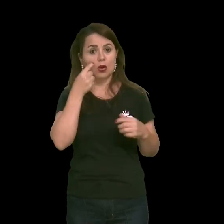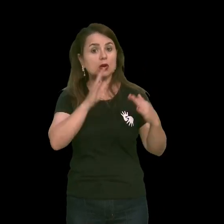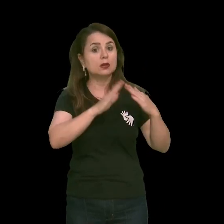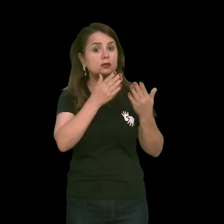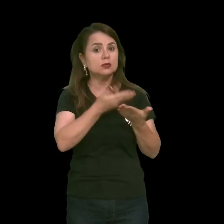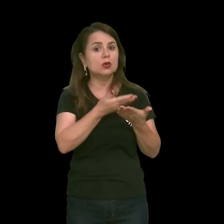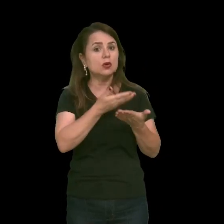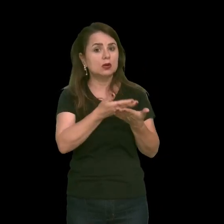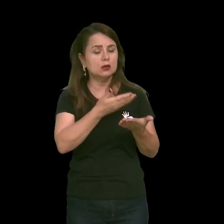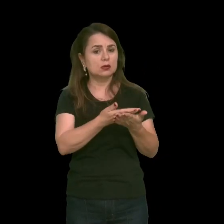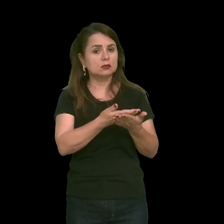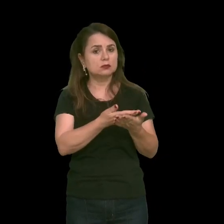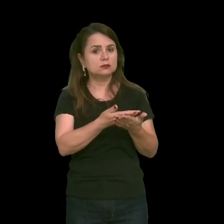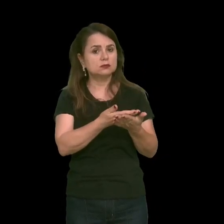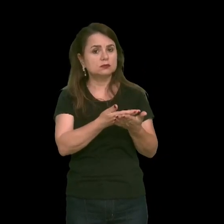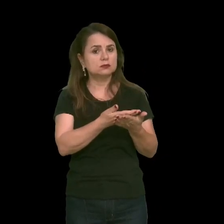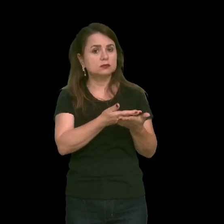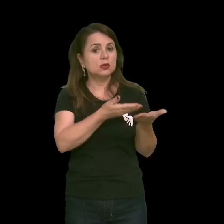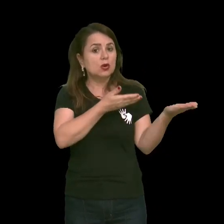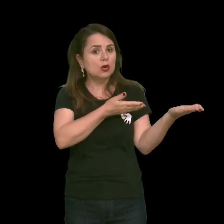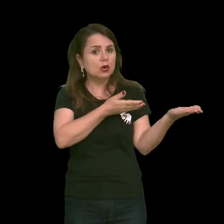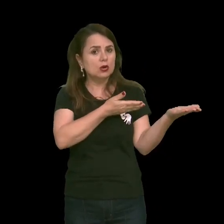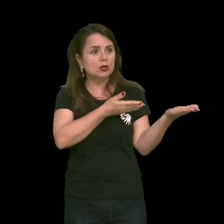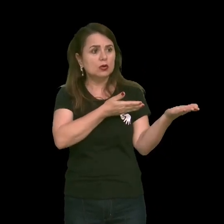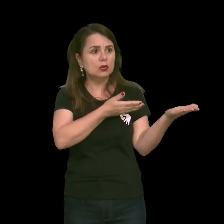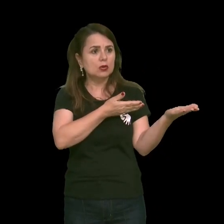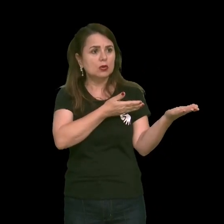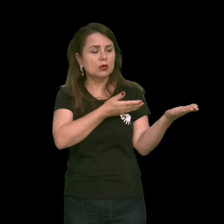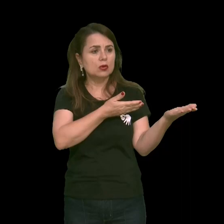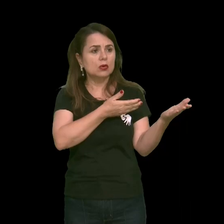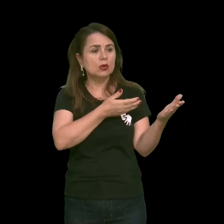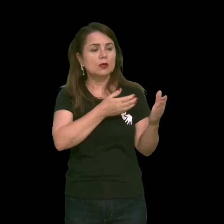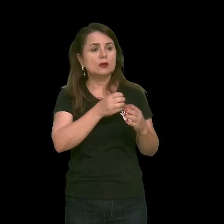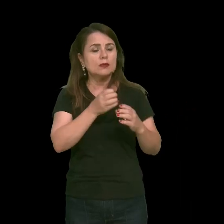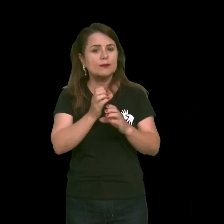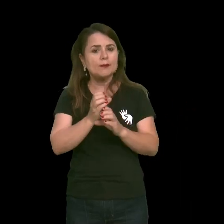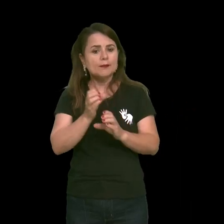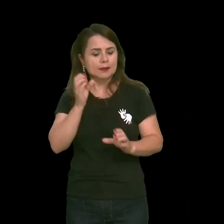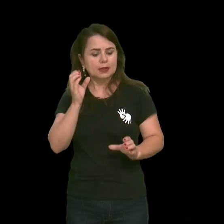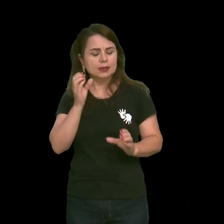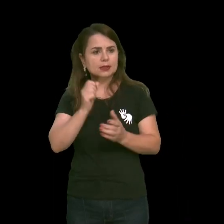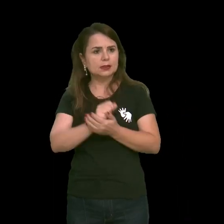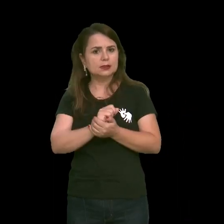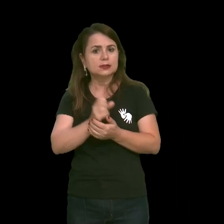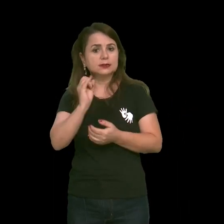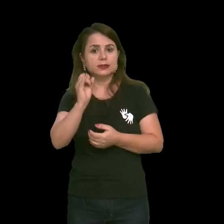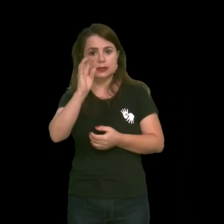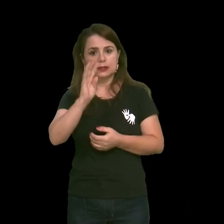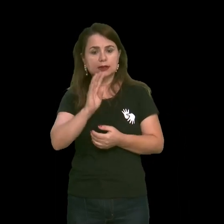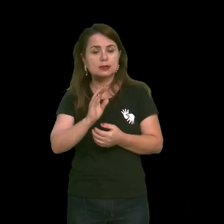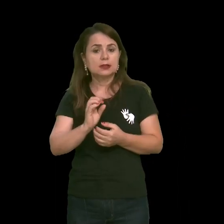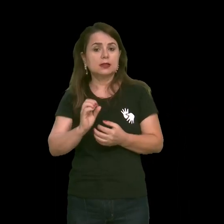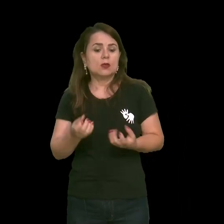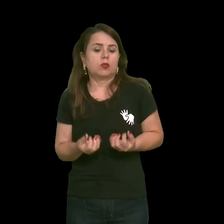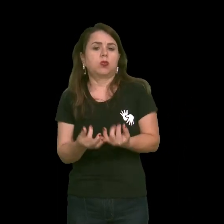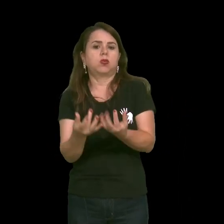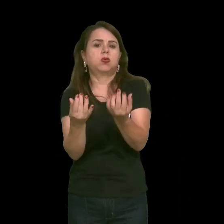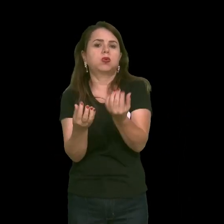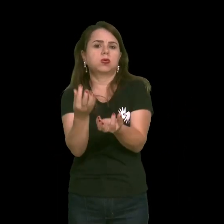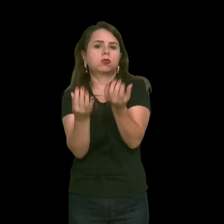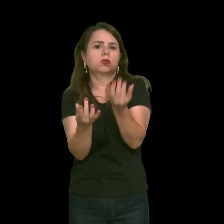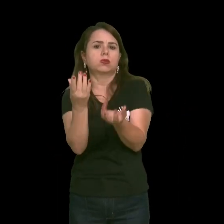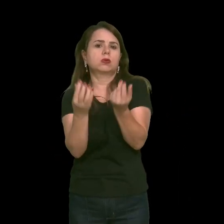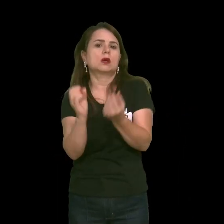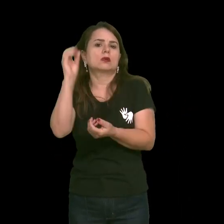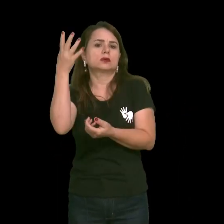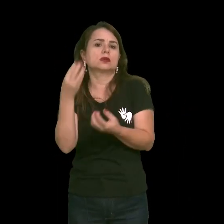essa escola isso é um hidrômetro ali Mangueira se tiver um incêndio alguma coisa só tem